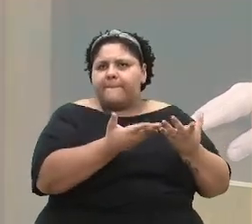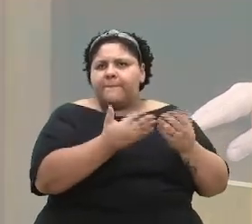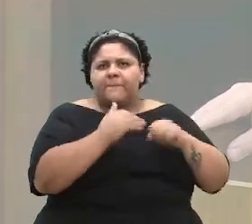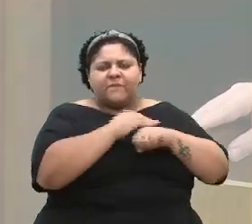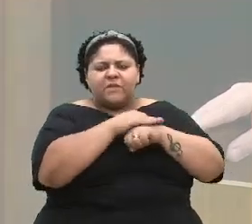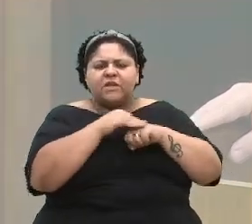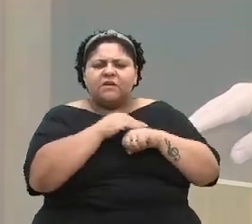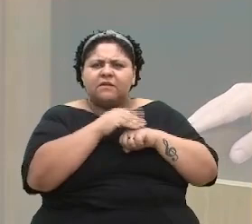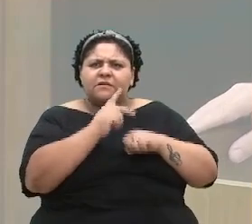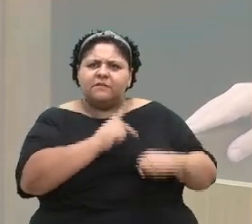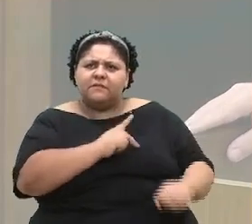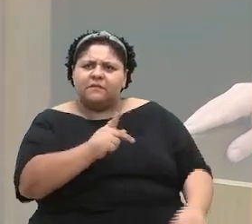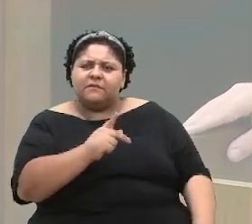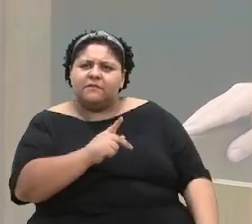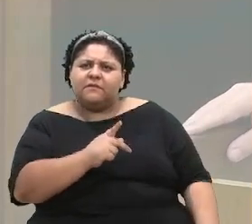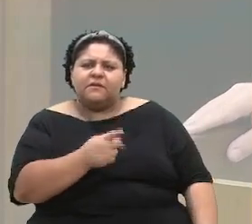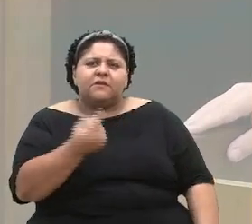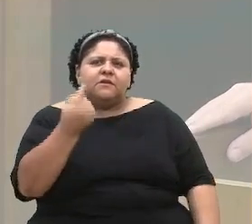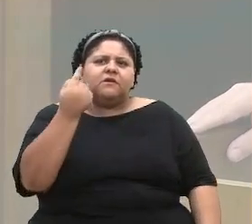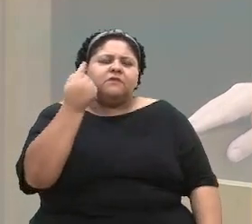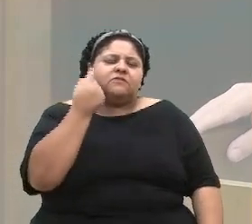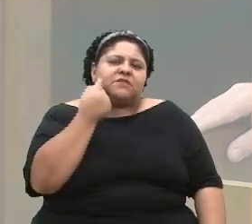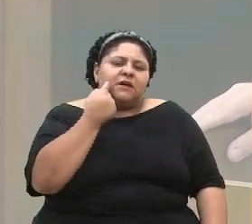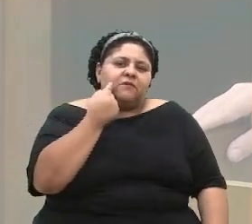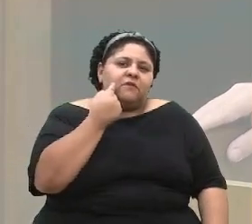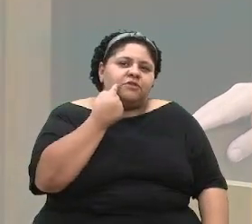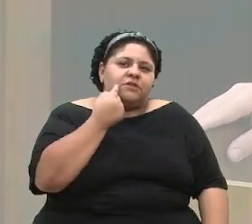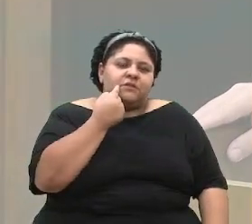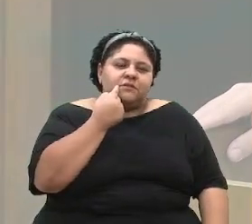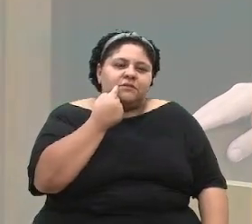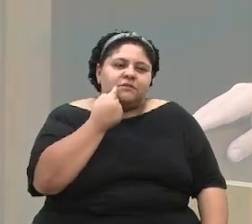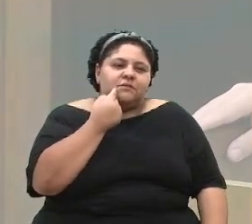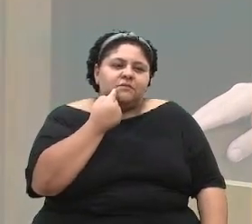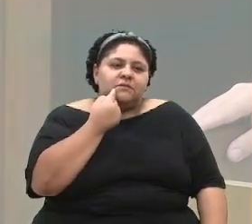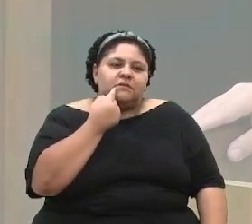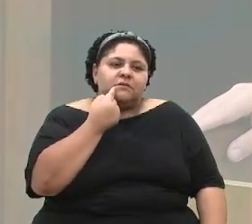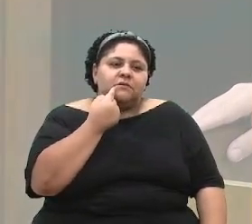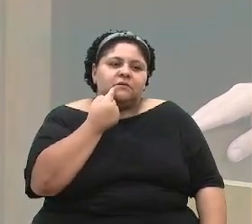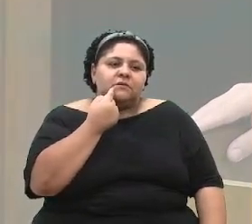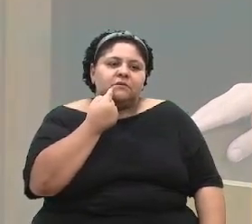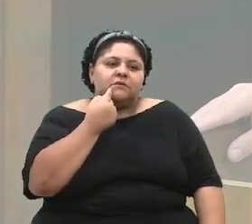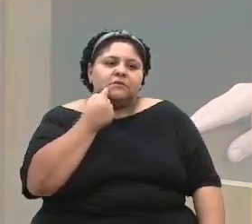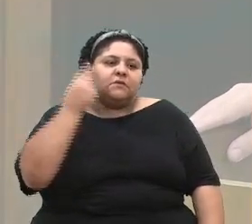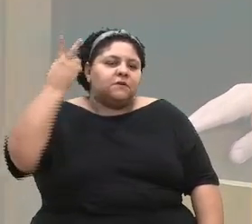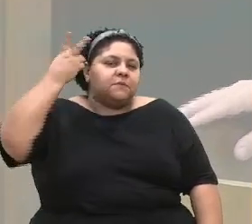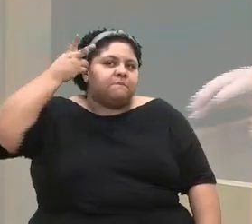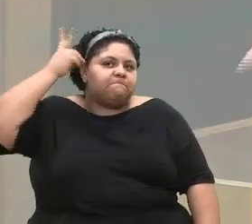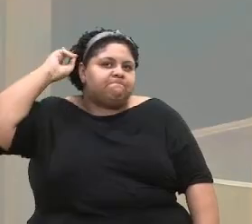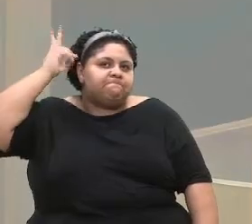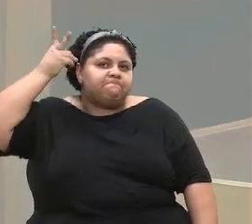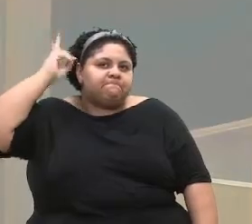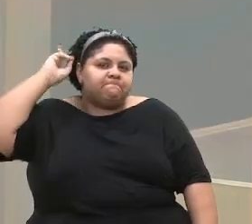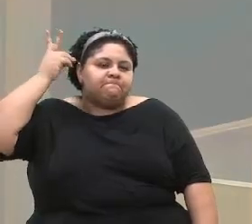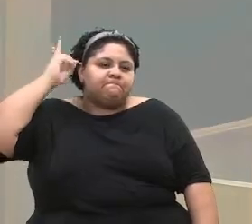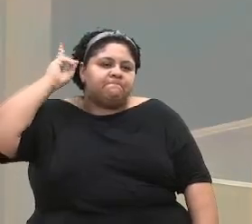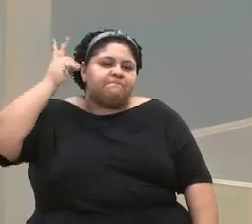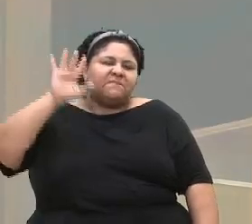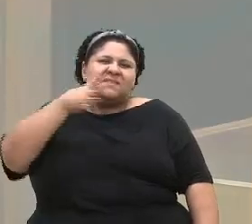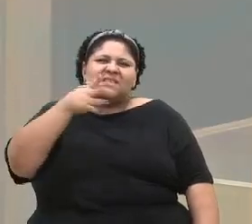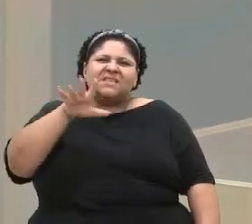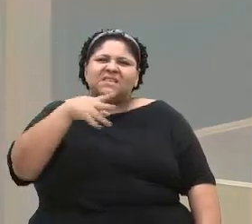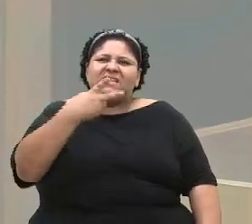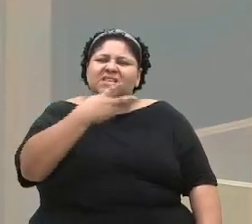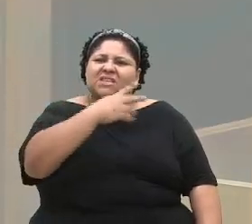conversávamos com o presidente Valdir Walter, da União das Associações de Bairro, e ele nos fala que existem em torno de 200 associações